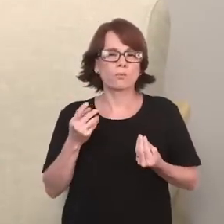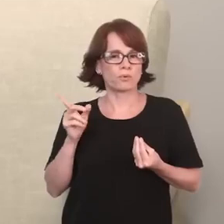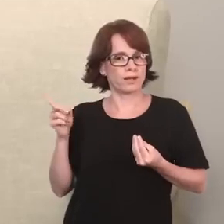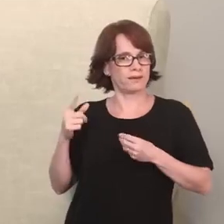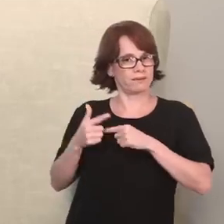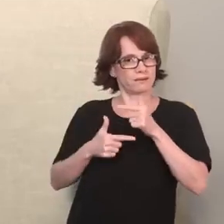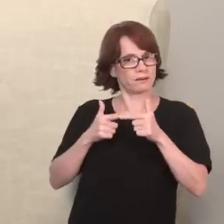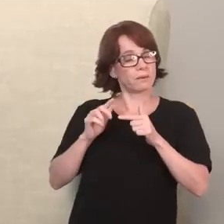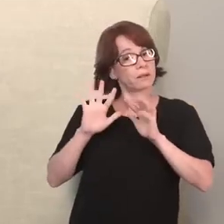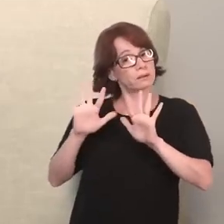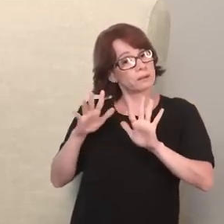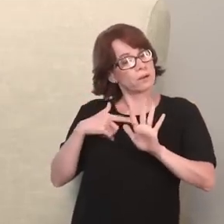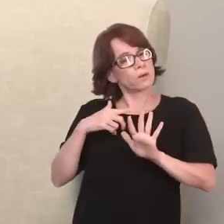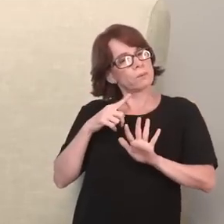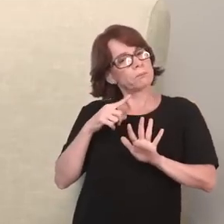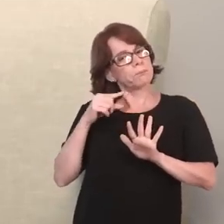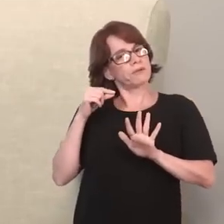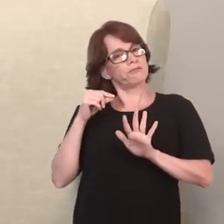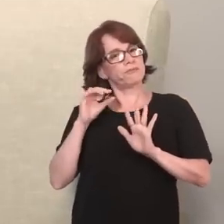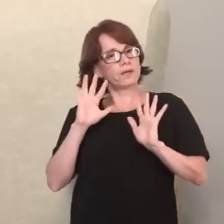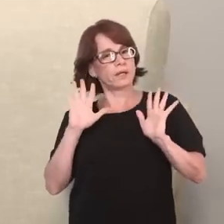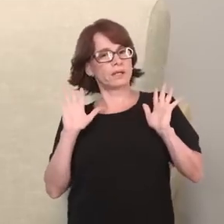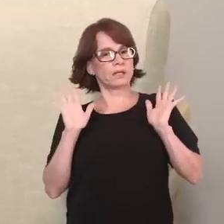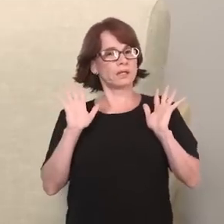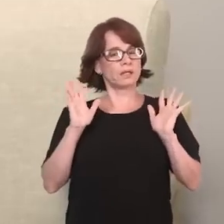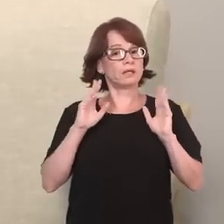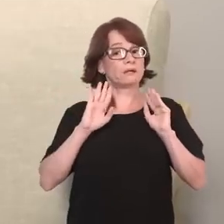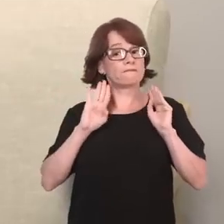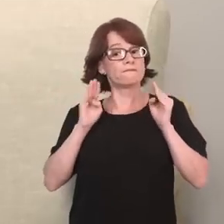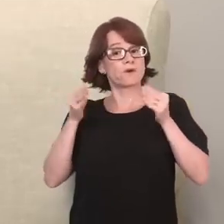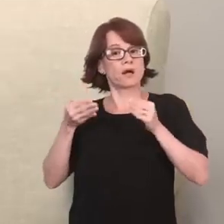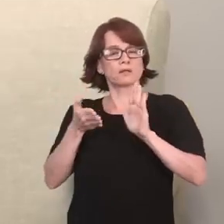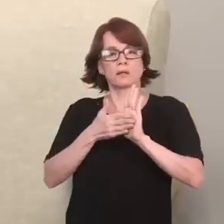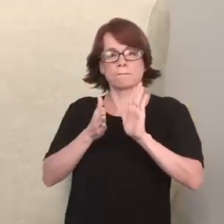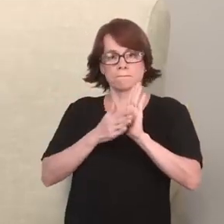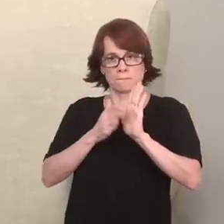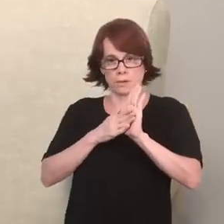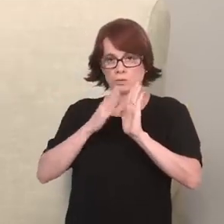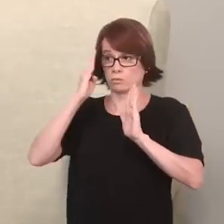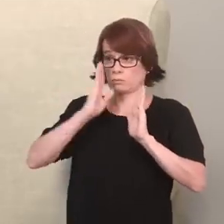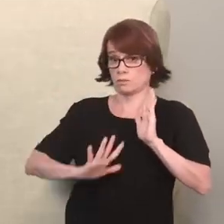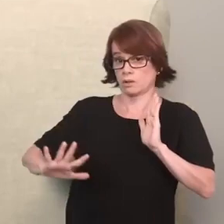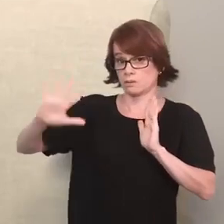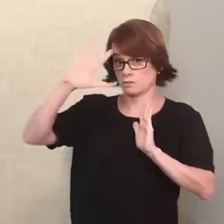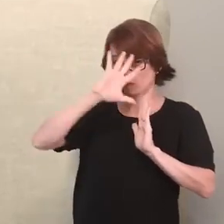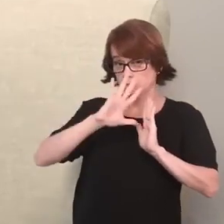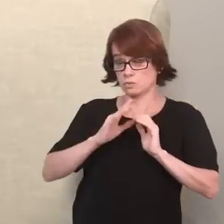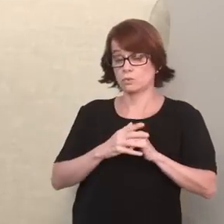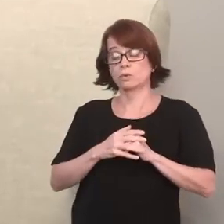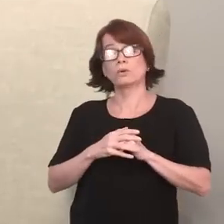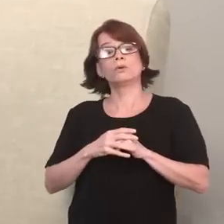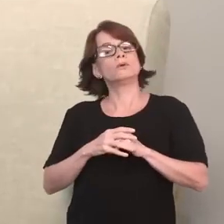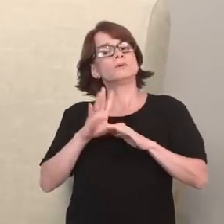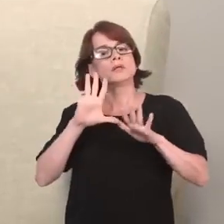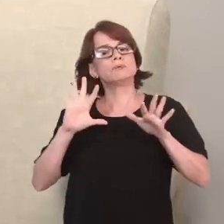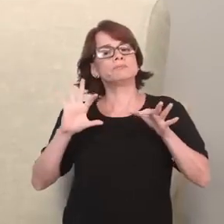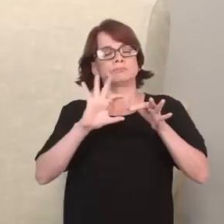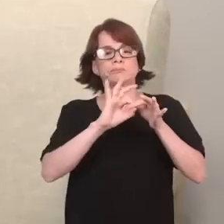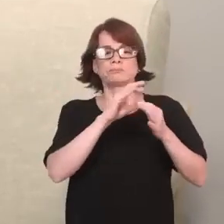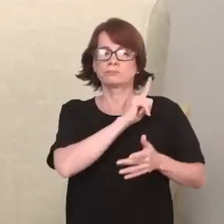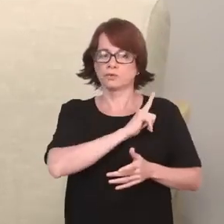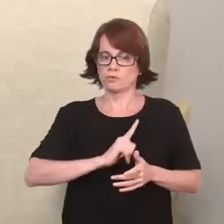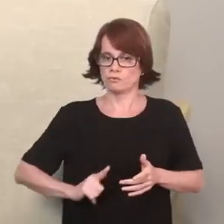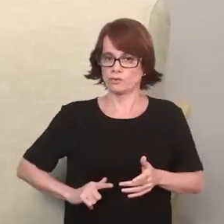dele, né? Assim, então eu preferi ficar mais focada nas pautas nacionais, que foram aquelas que me elegeram, mais ligada ao